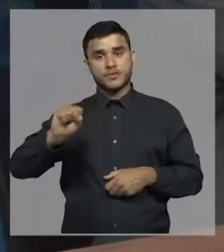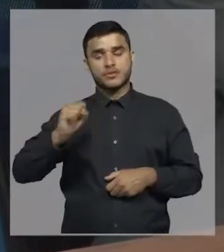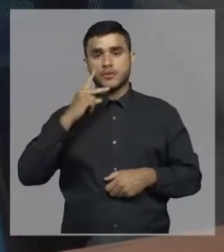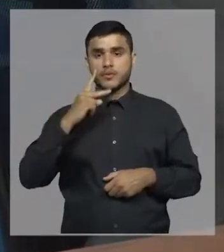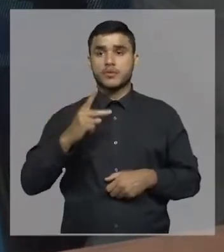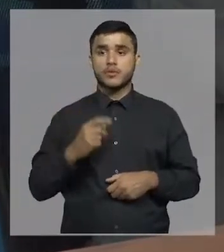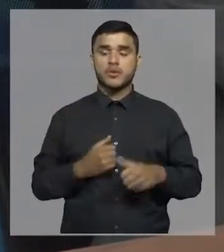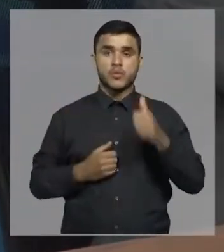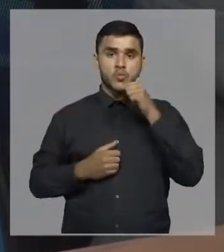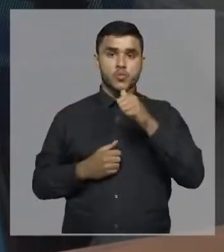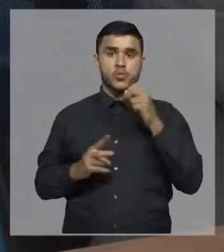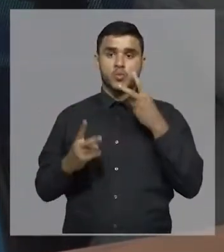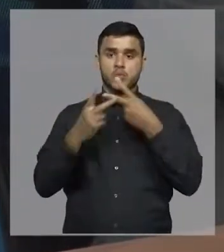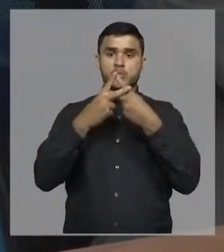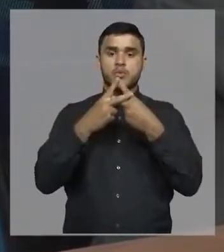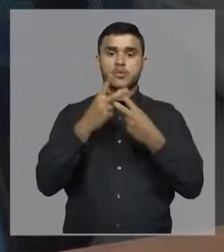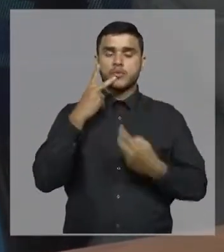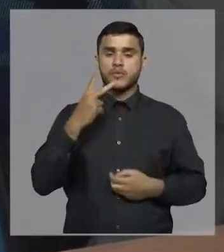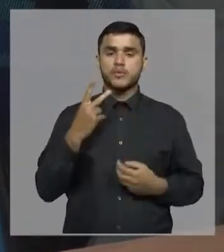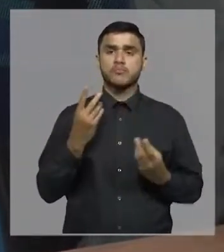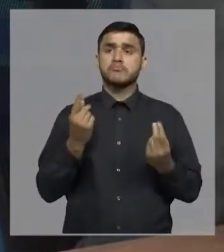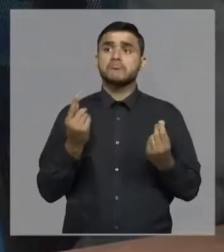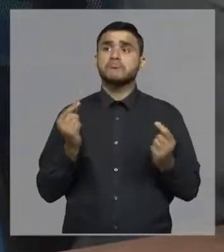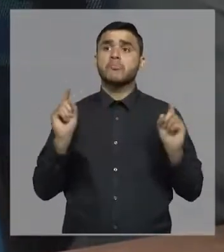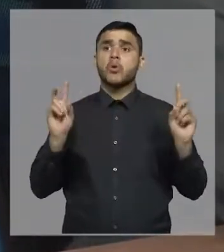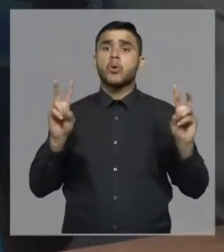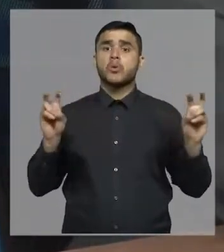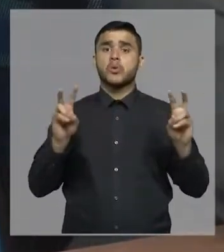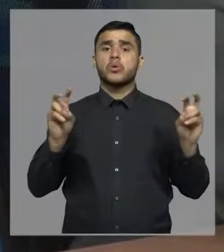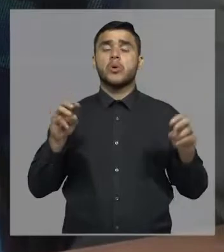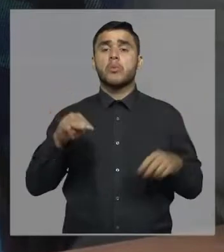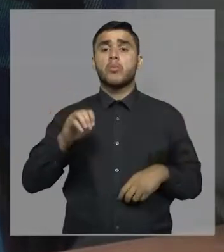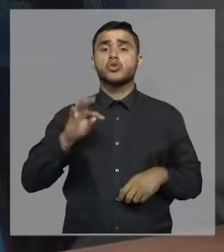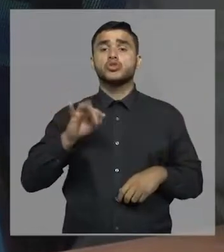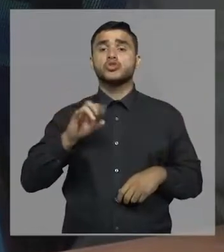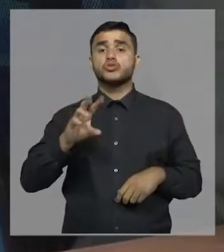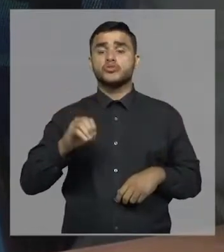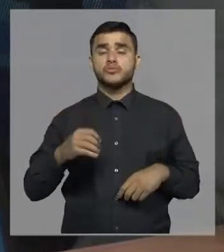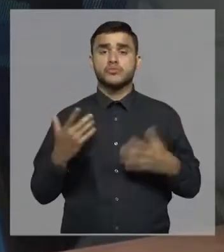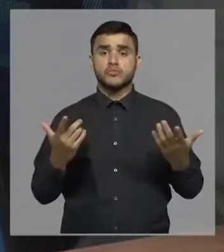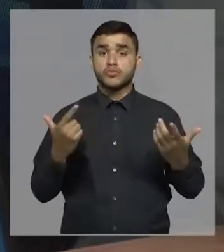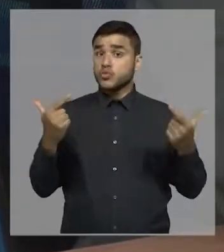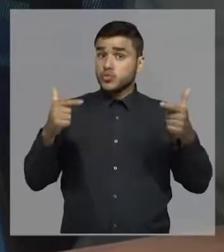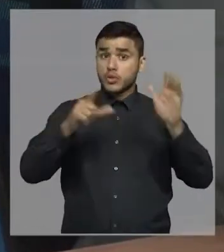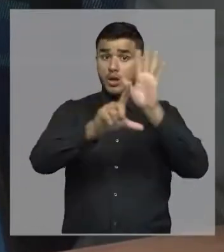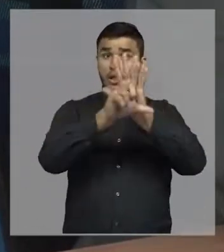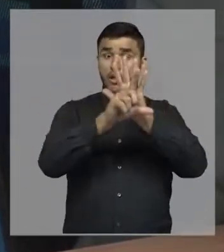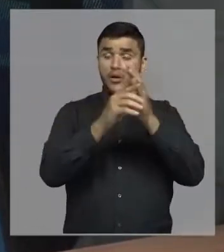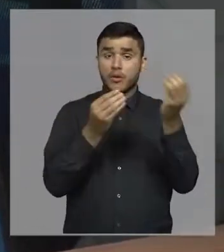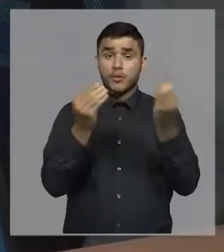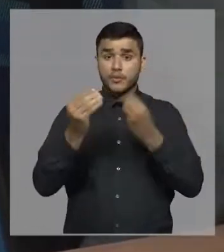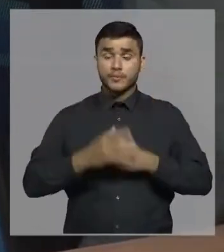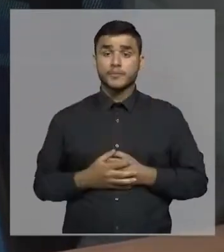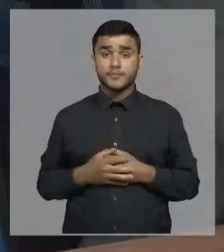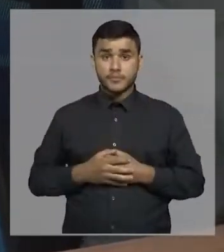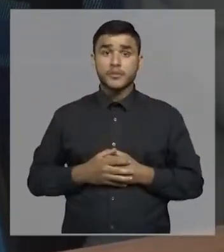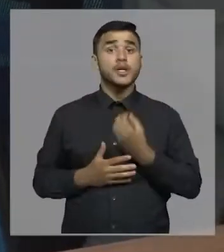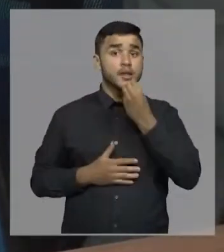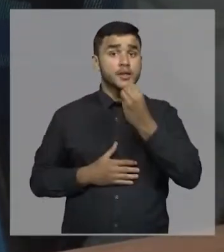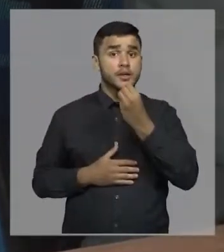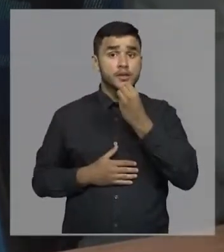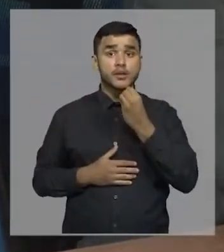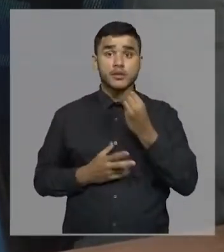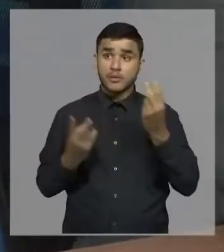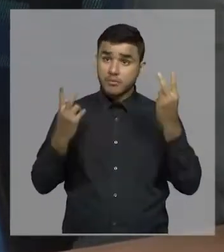Sérgio Cabral... Presa sem motivação? Não, eu estou dizendo que não havia o rito legal, porque não tinha nem denúncia. Aliás, o que deveria era estar preso